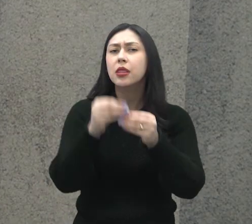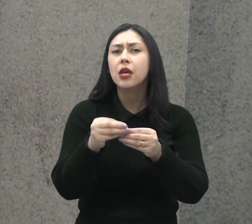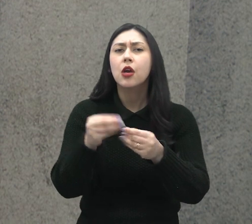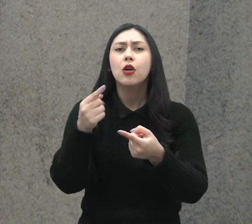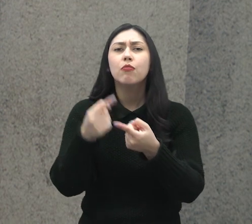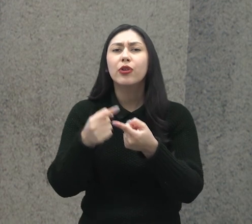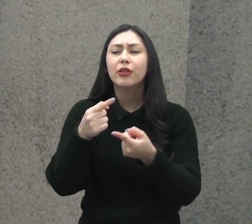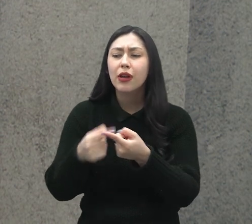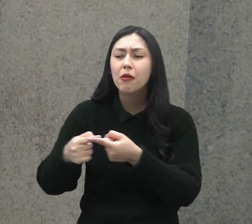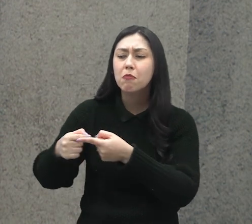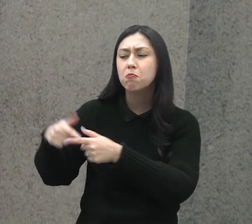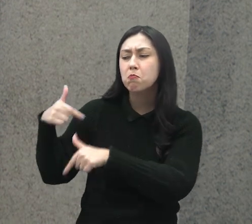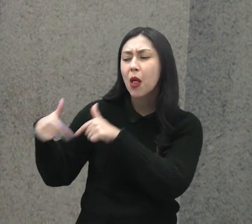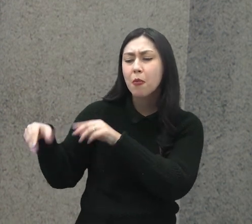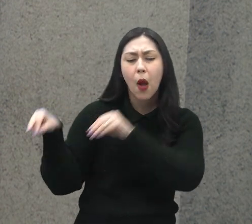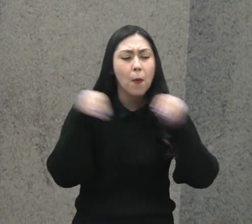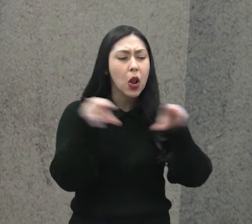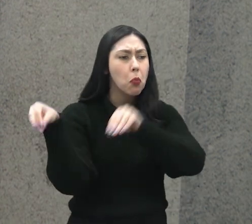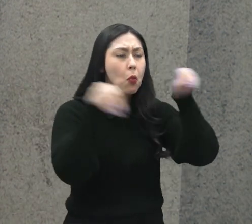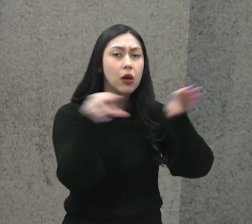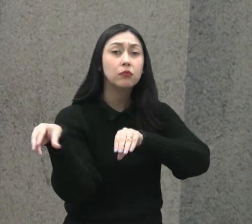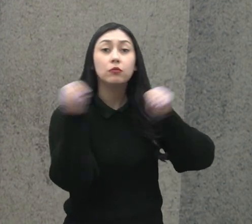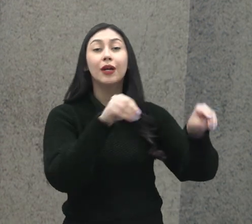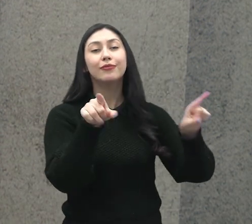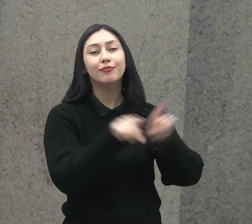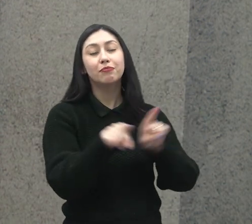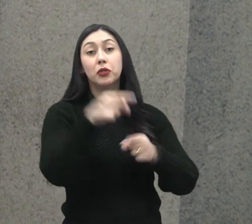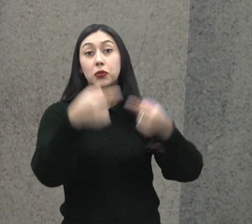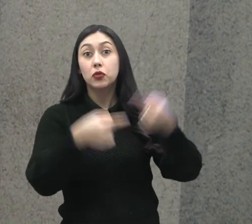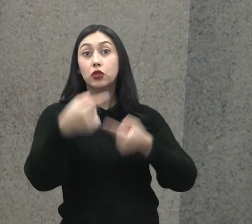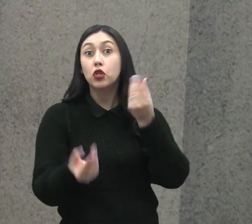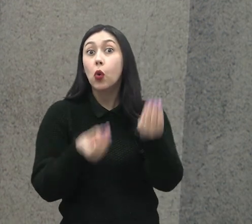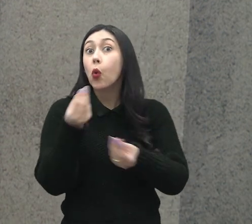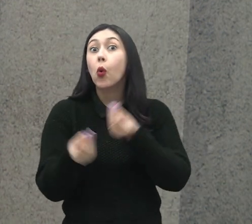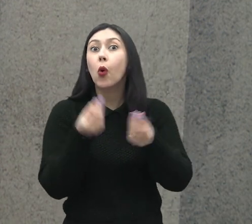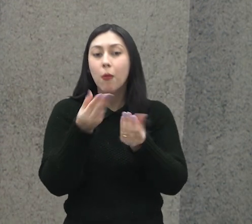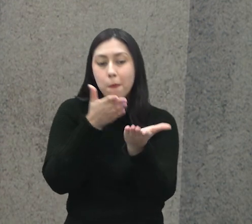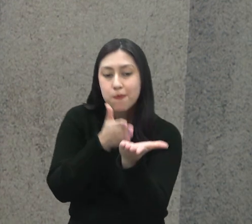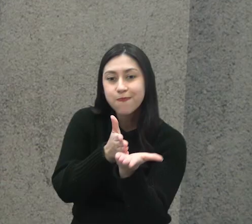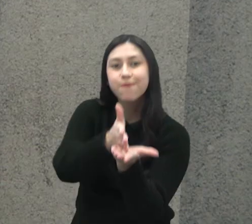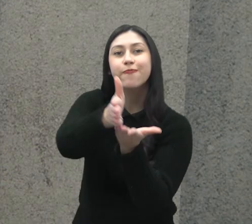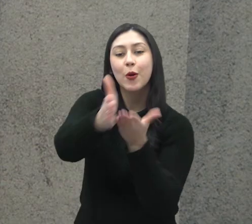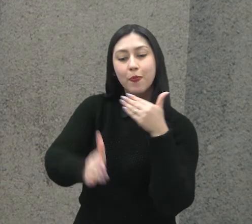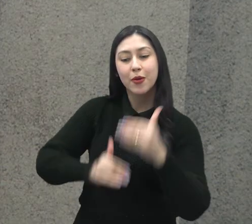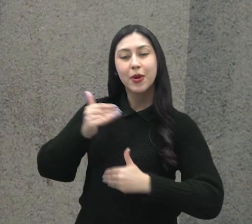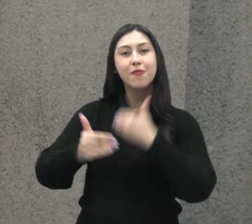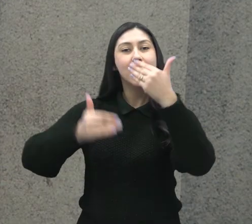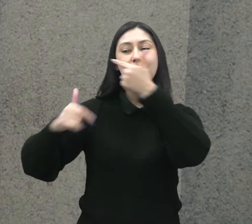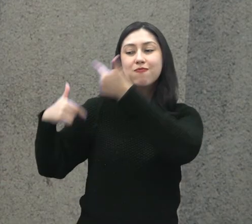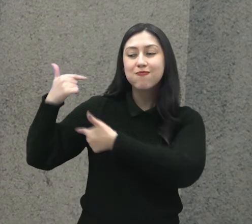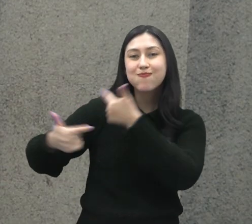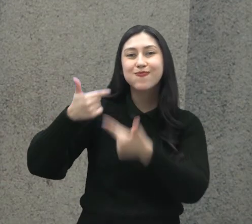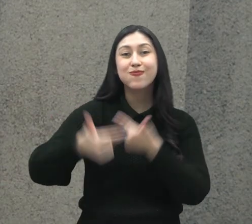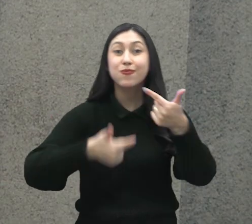essa movimentação toda e discutir sobre os caminhos que os profissionais podem seguir para crescer na carreira